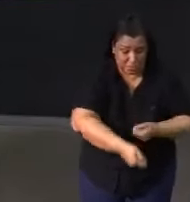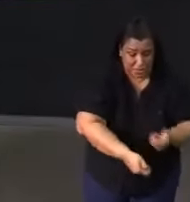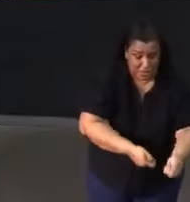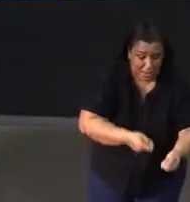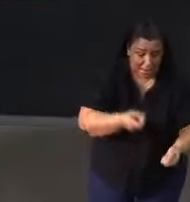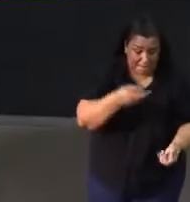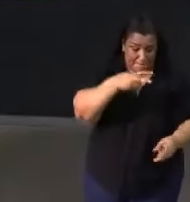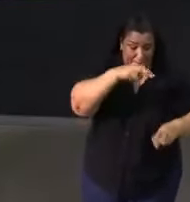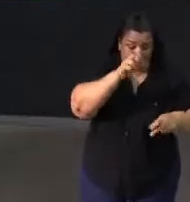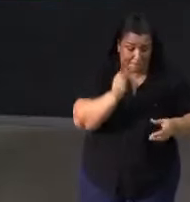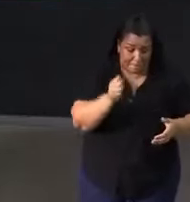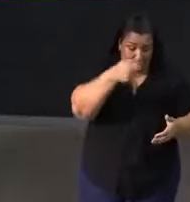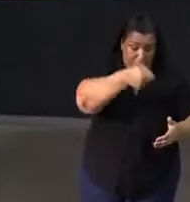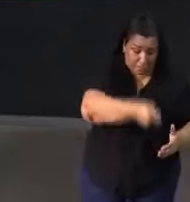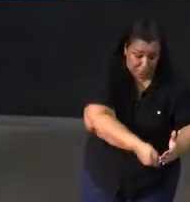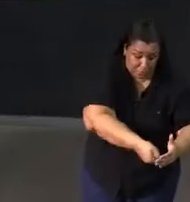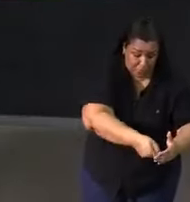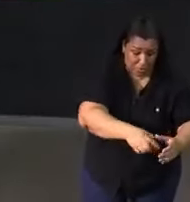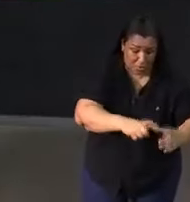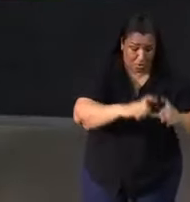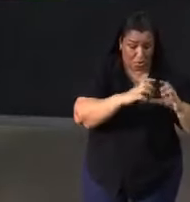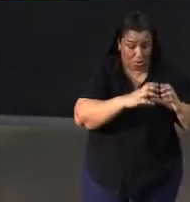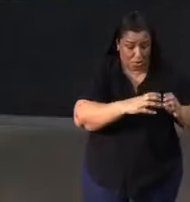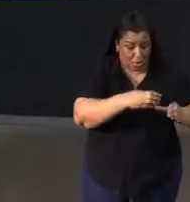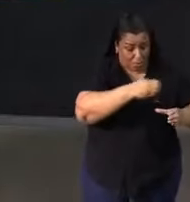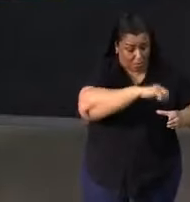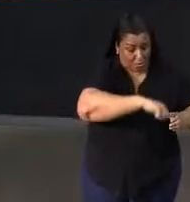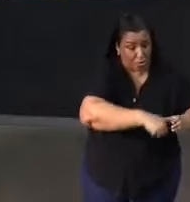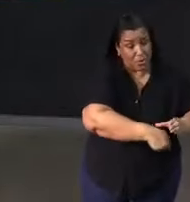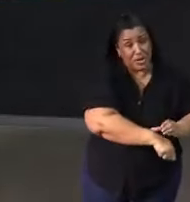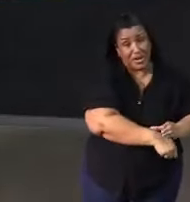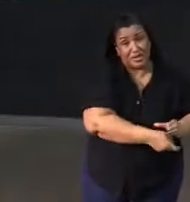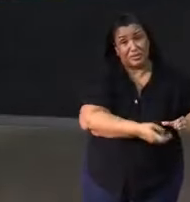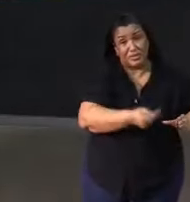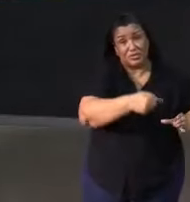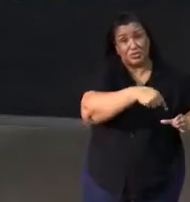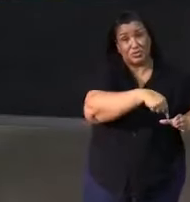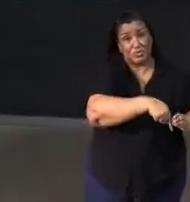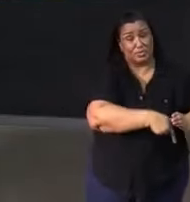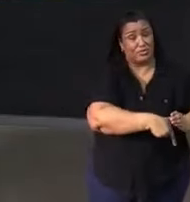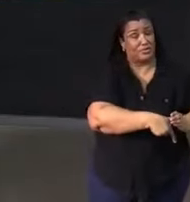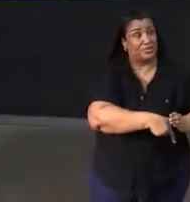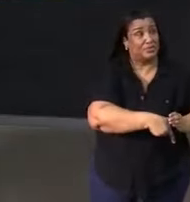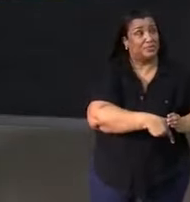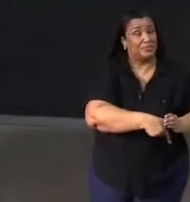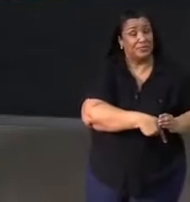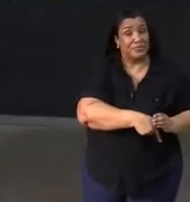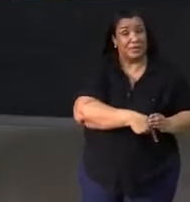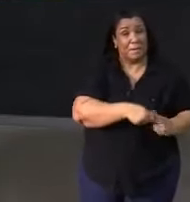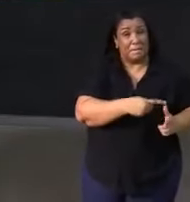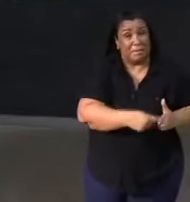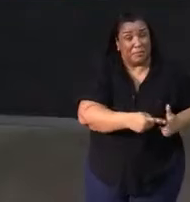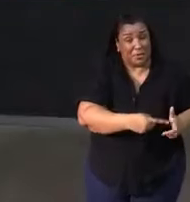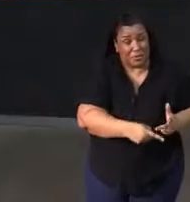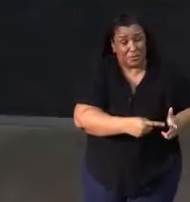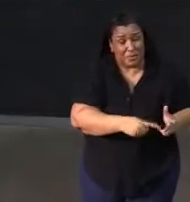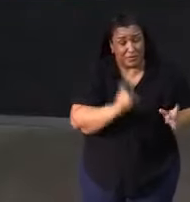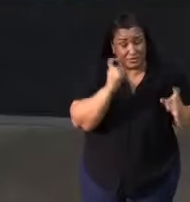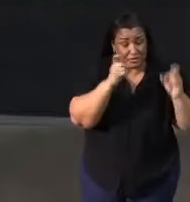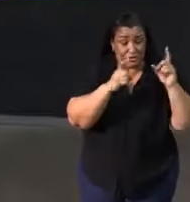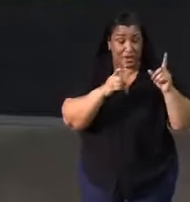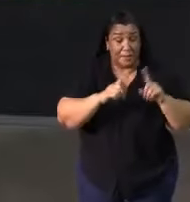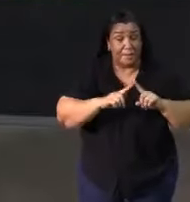prisões, em cavernas. Esses dois jovens passaram por tudo isso, mas hoje